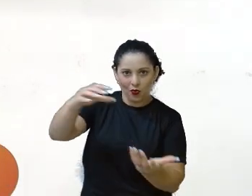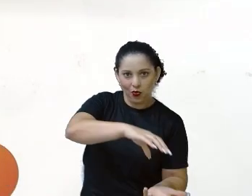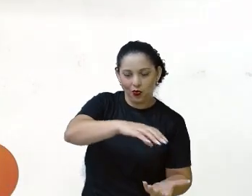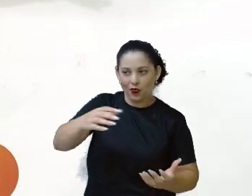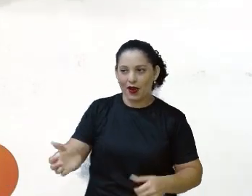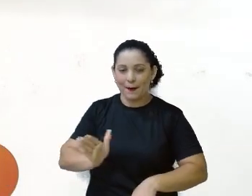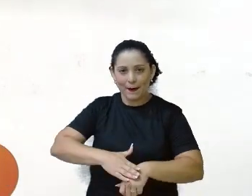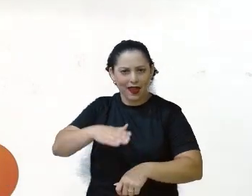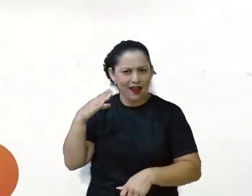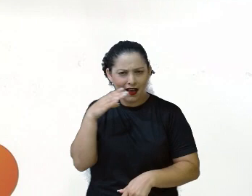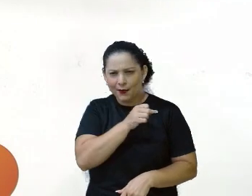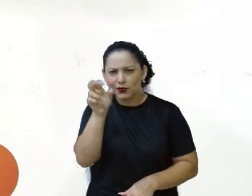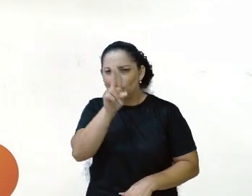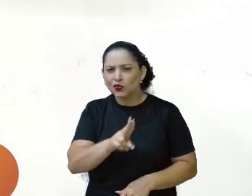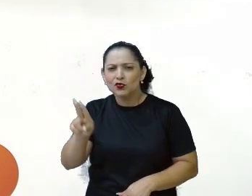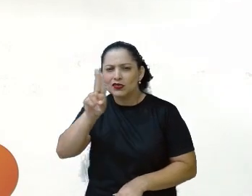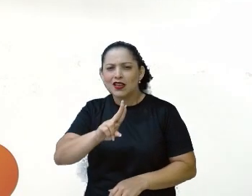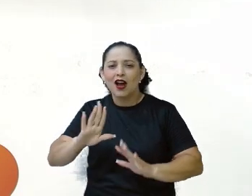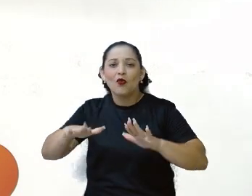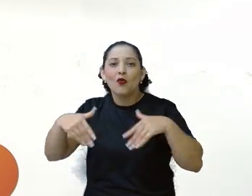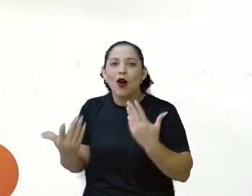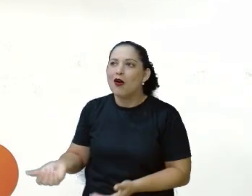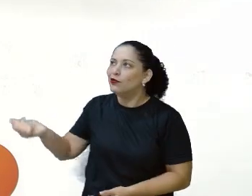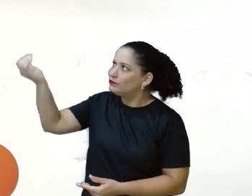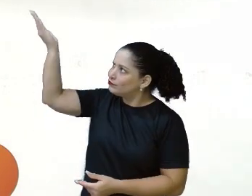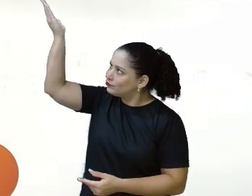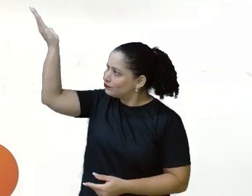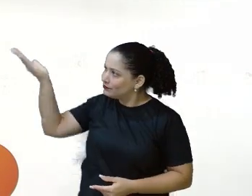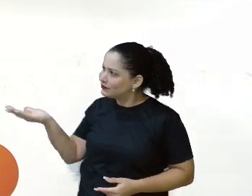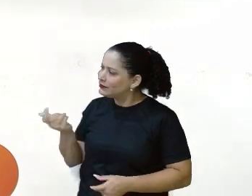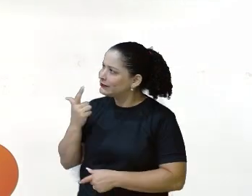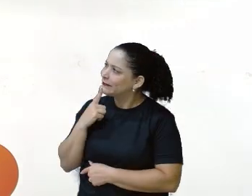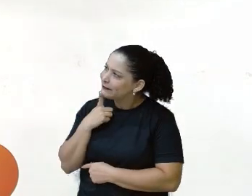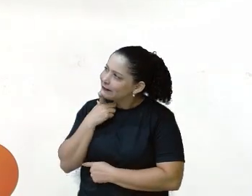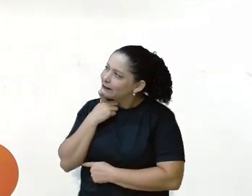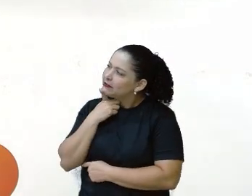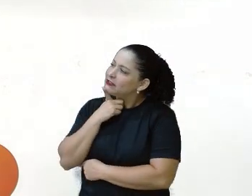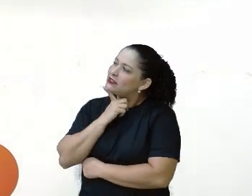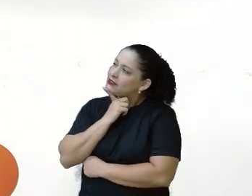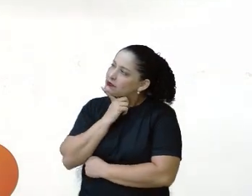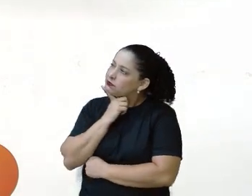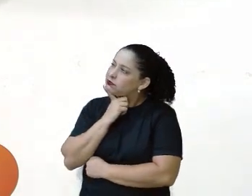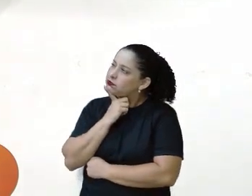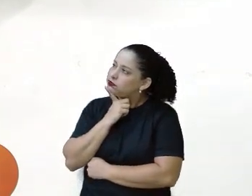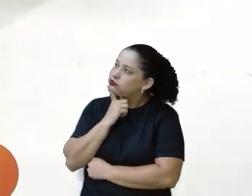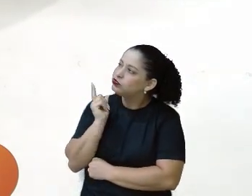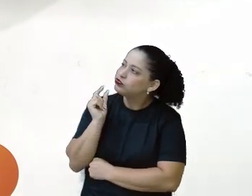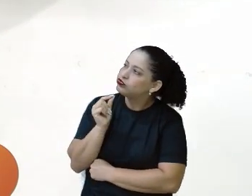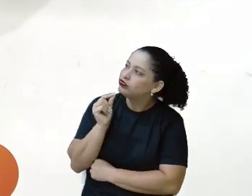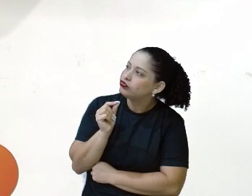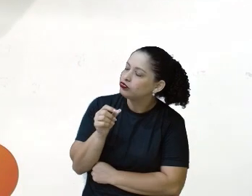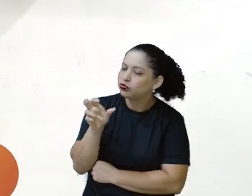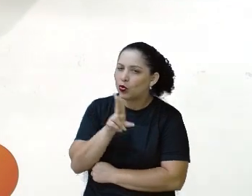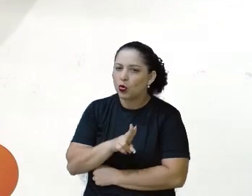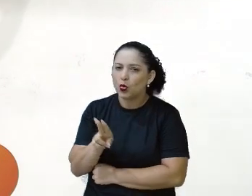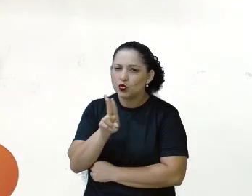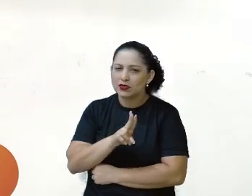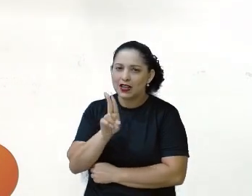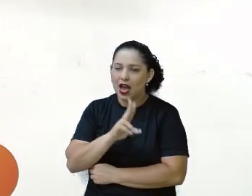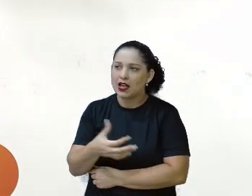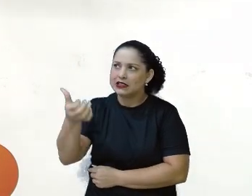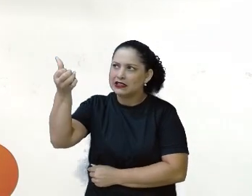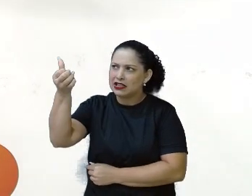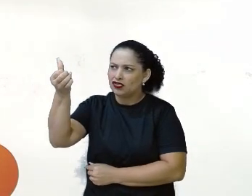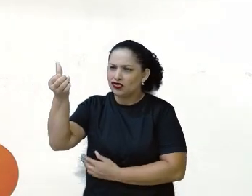utilizar desses baldes. Quais serão esses baldes? Eu posso utilizar o de 6 e o de 4, que já